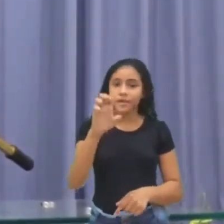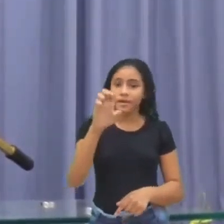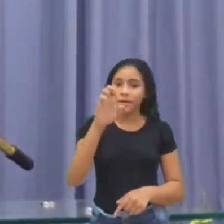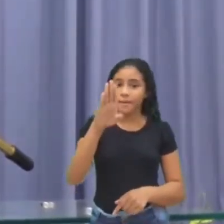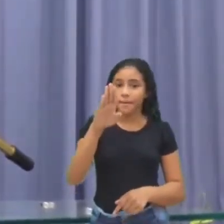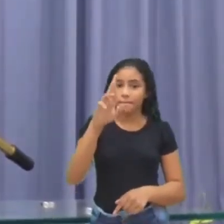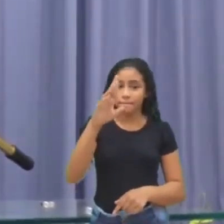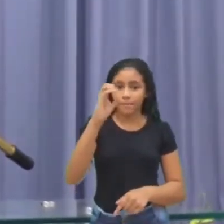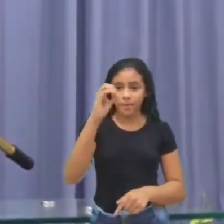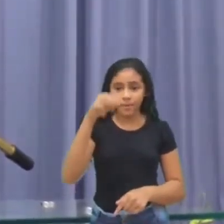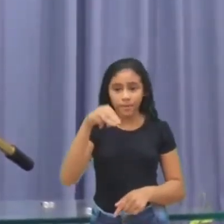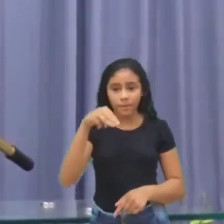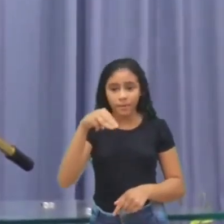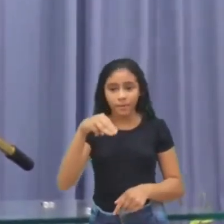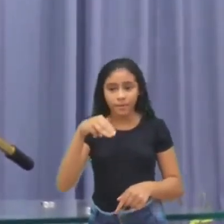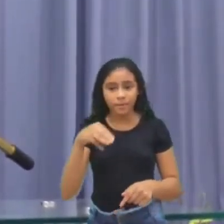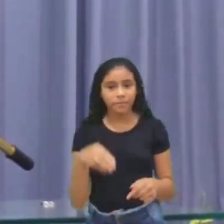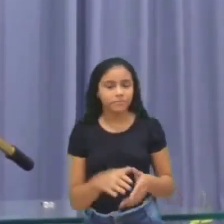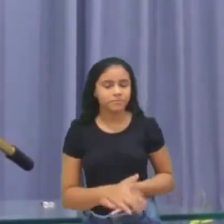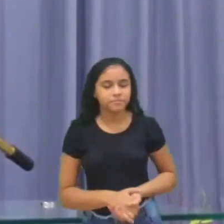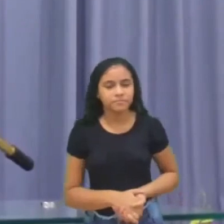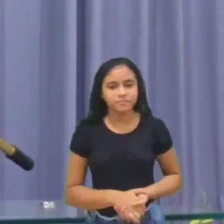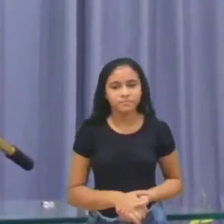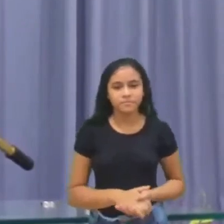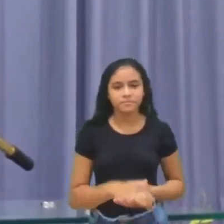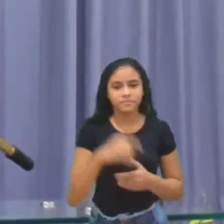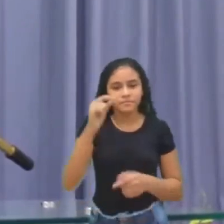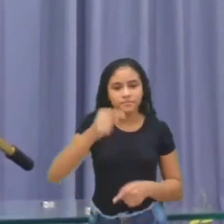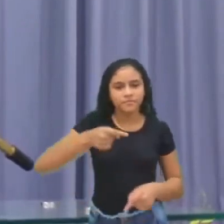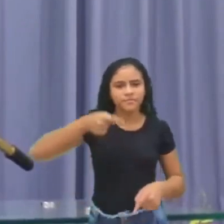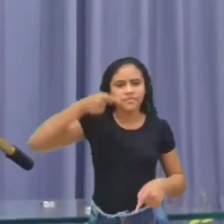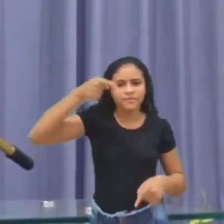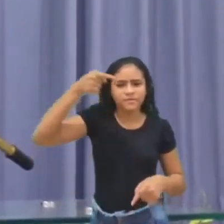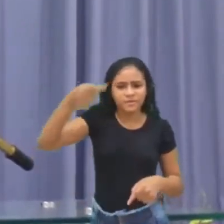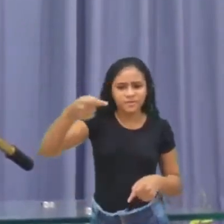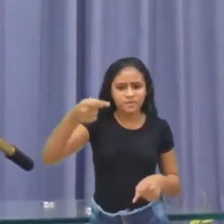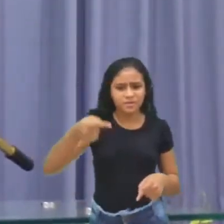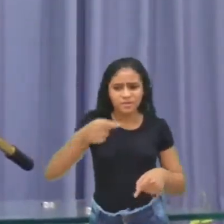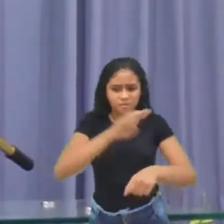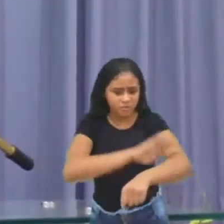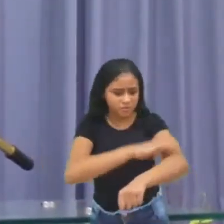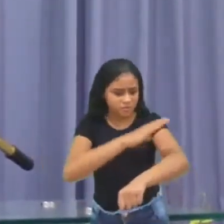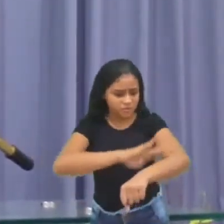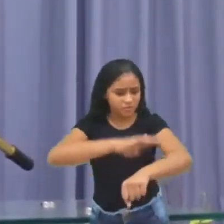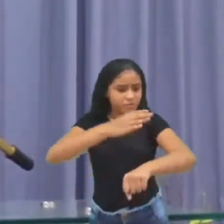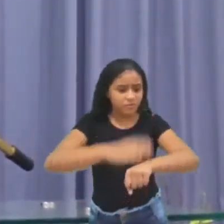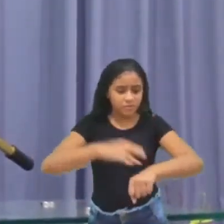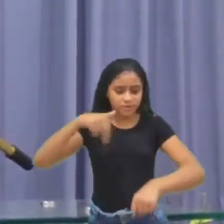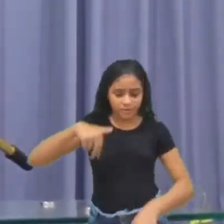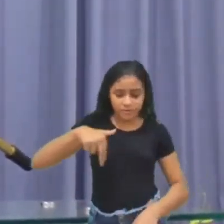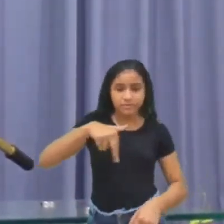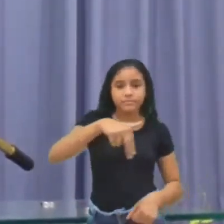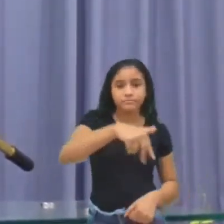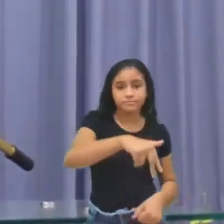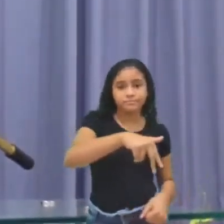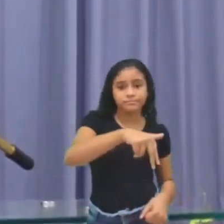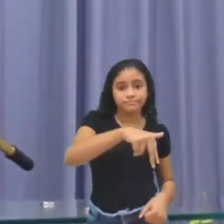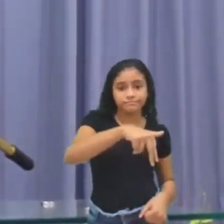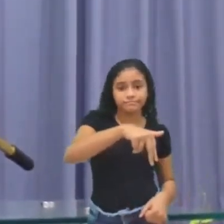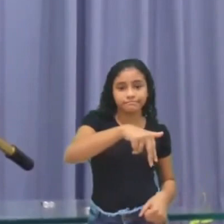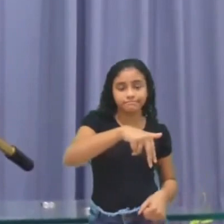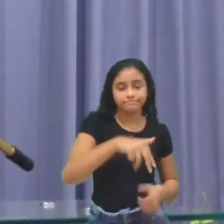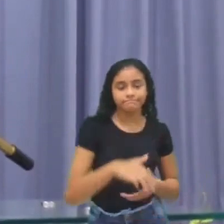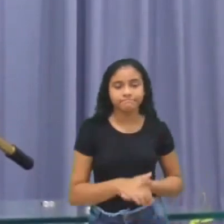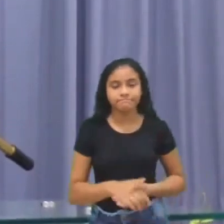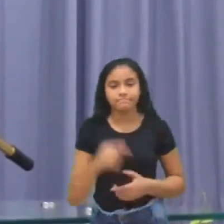de Zoar, no Egito. Depois vieram até o vale de Escol. Veja que eles estão andando na terra.